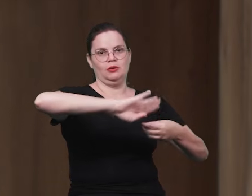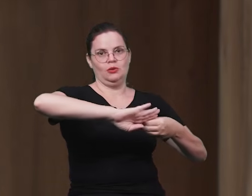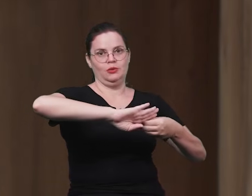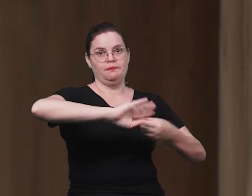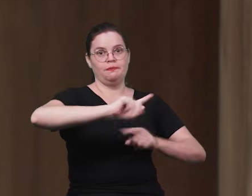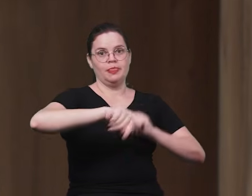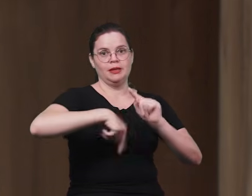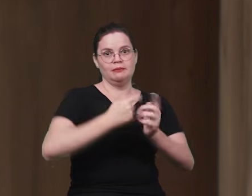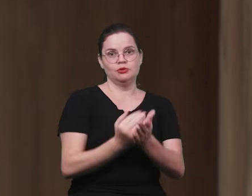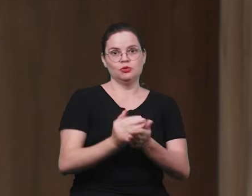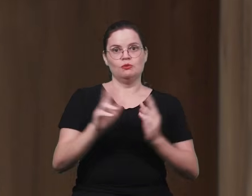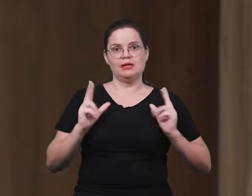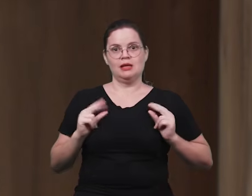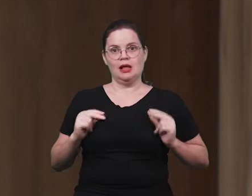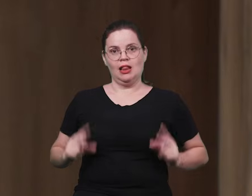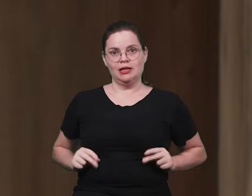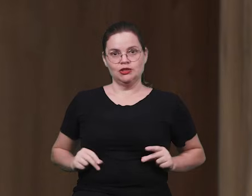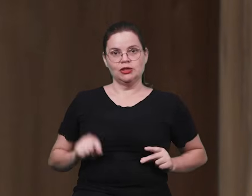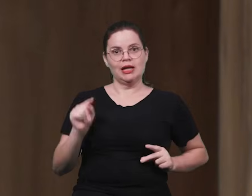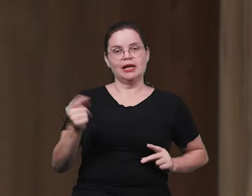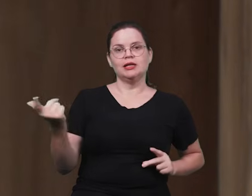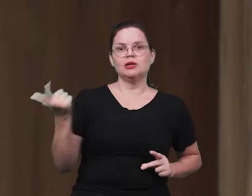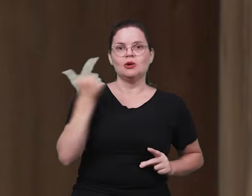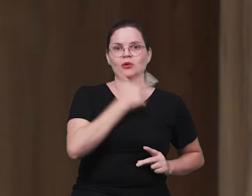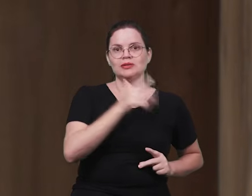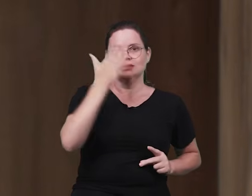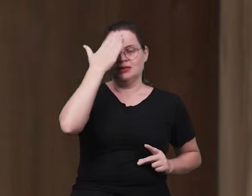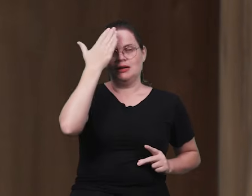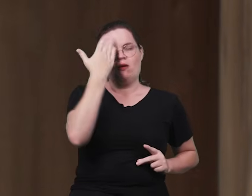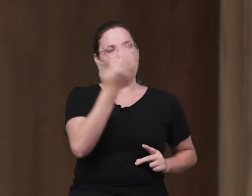de Alexandre, ele herda a herança